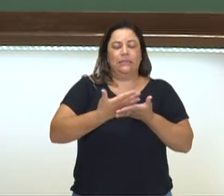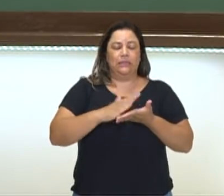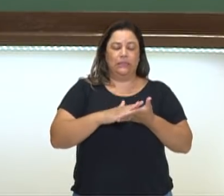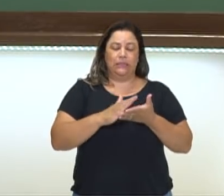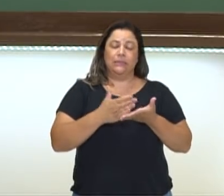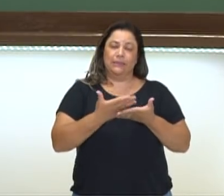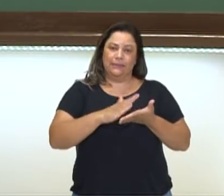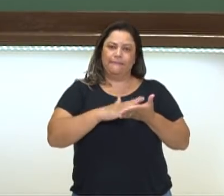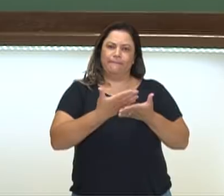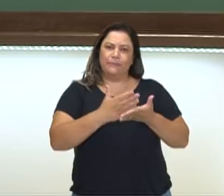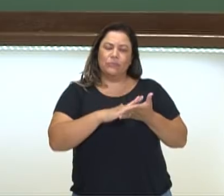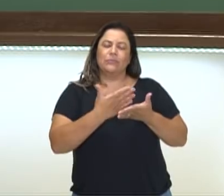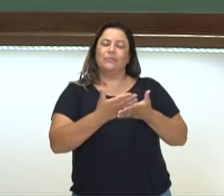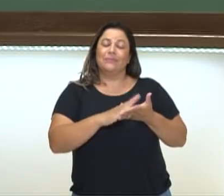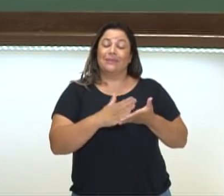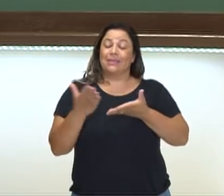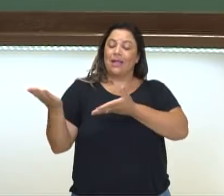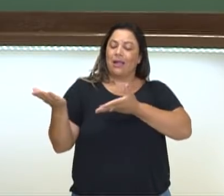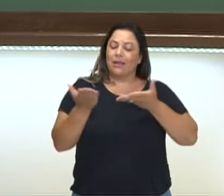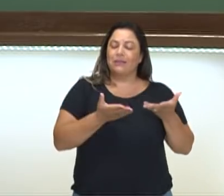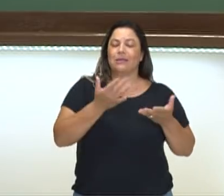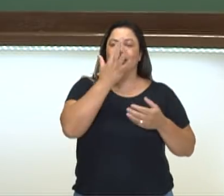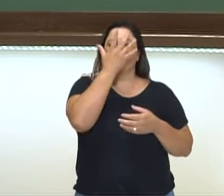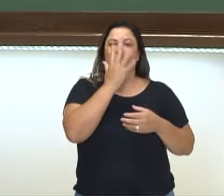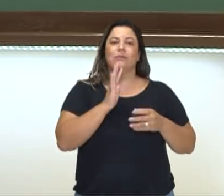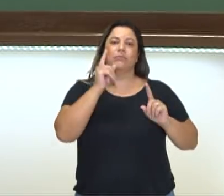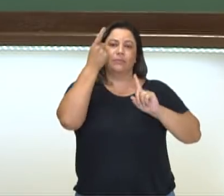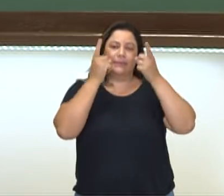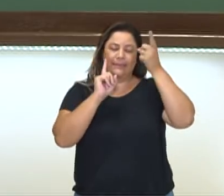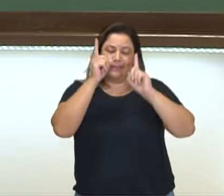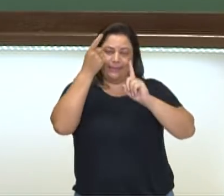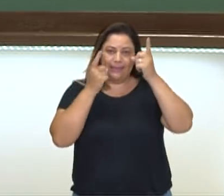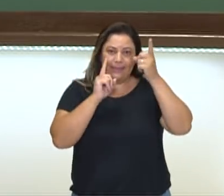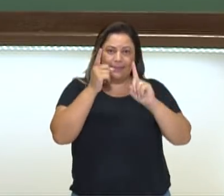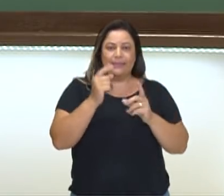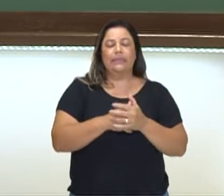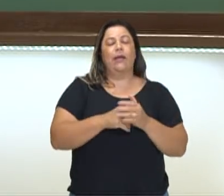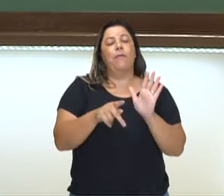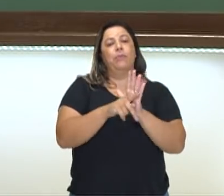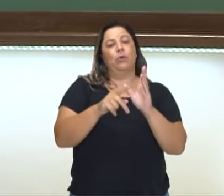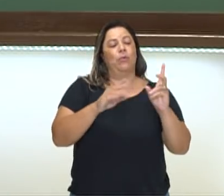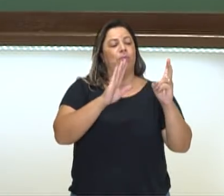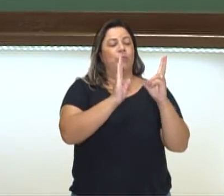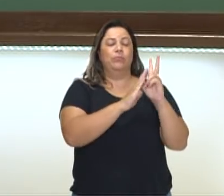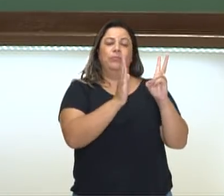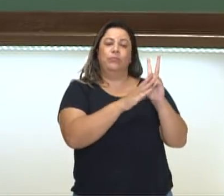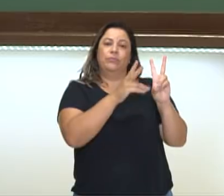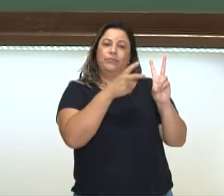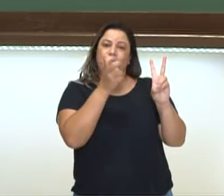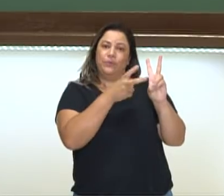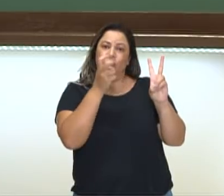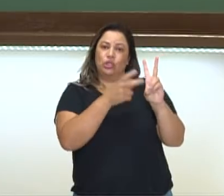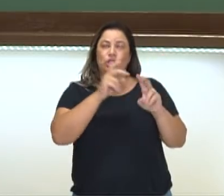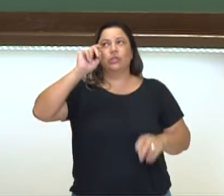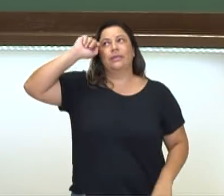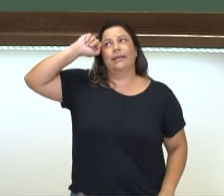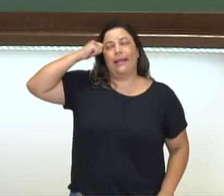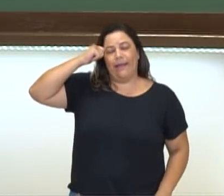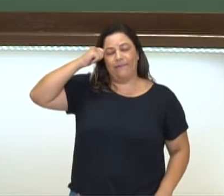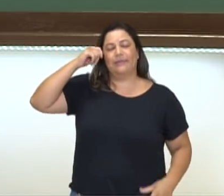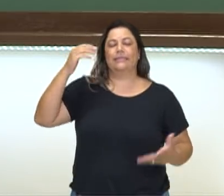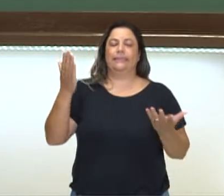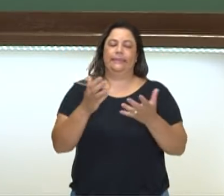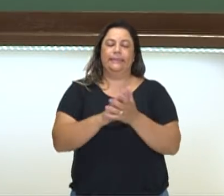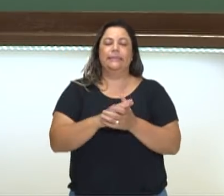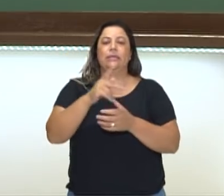de samba trazem no carnaval muitos elementos da religiosidade indígena e africana. Então aquilo que surge como festa